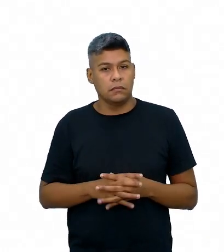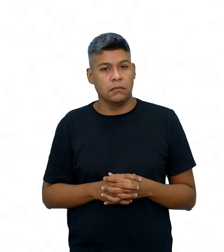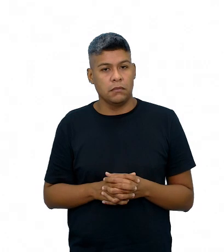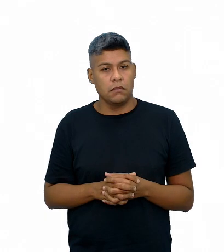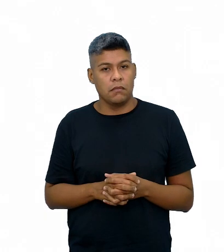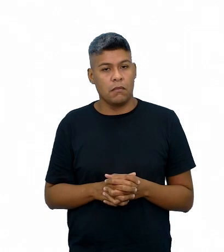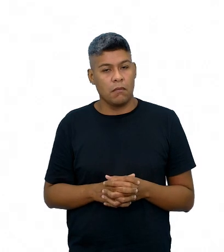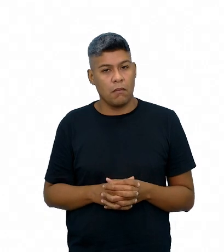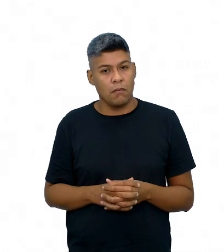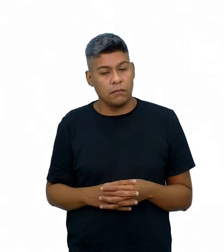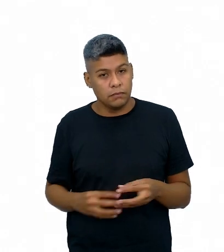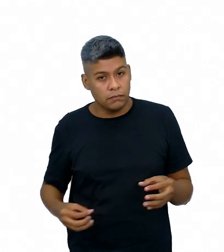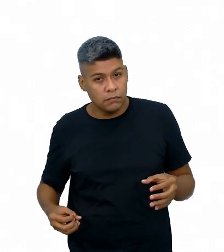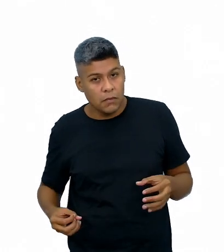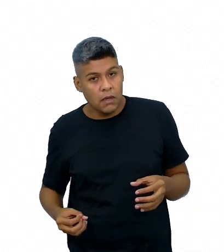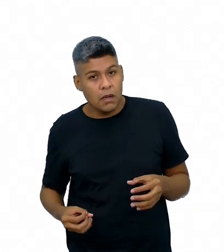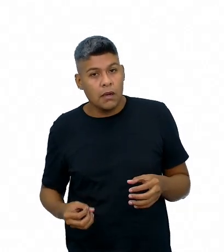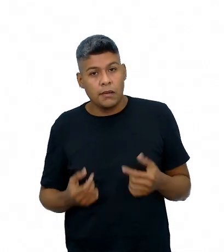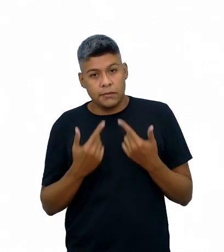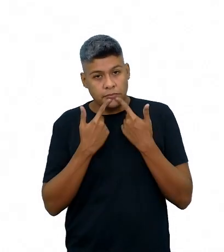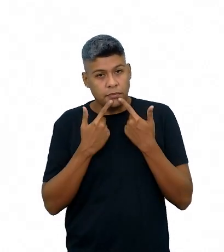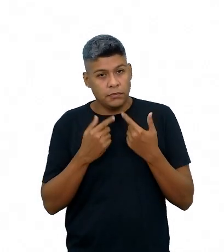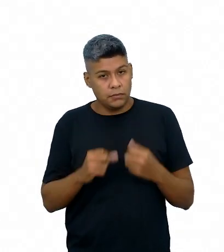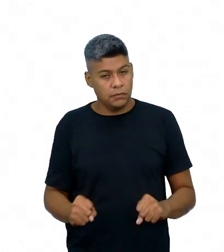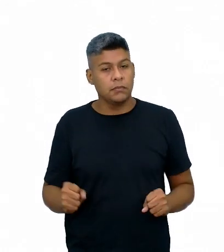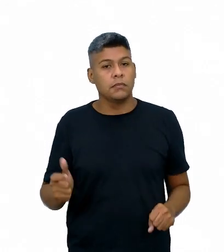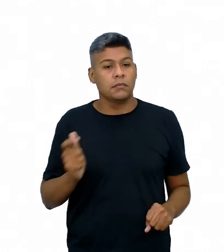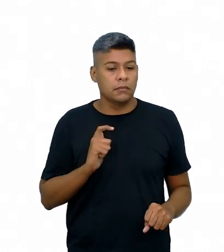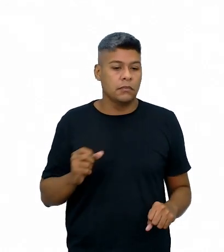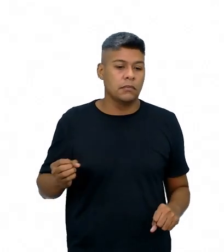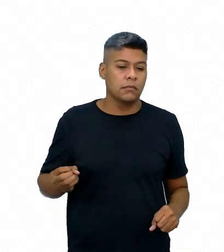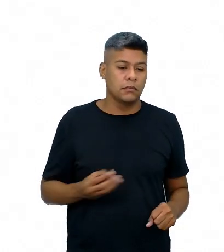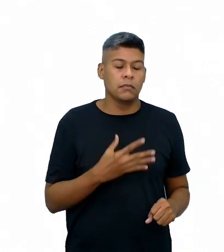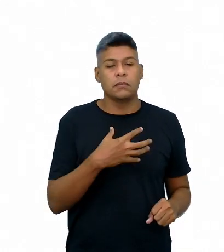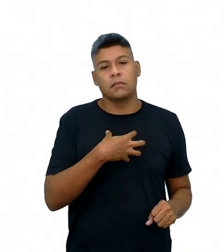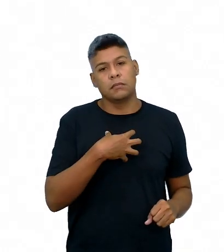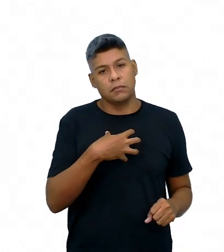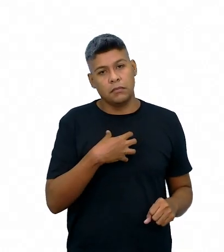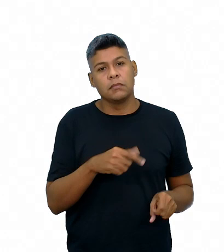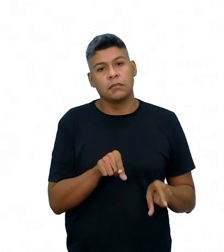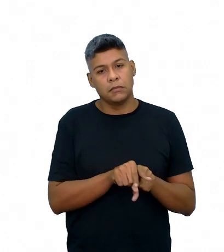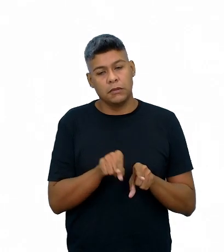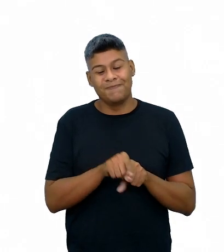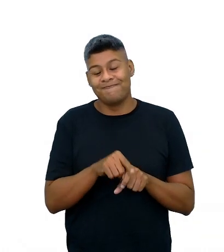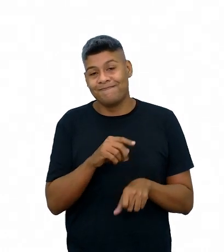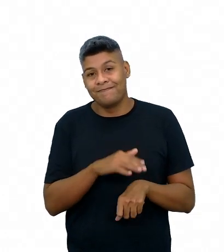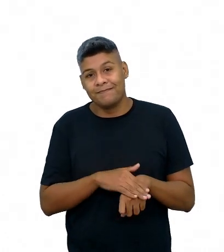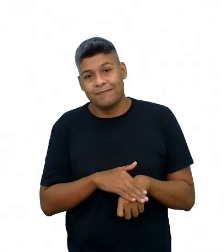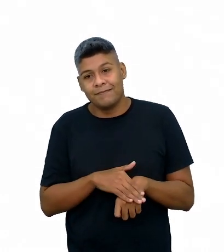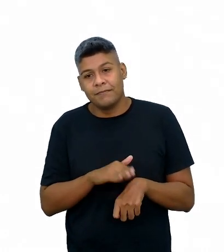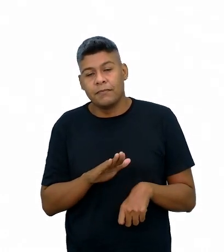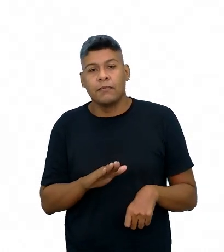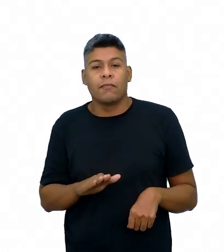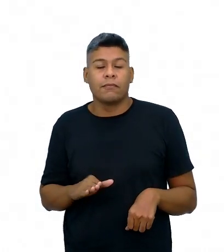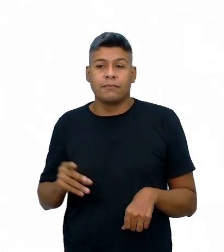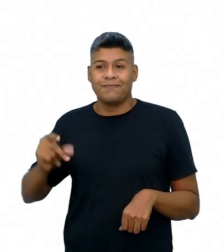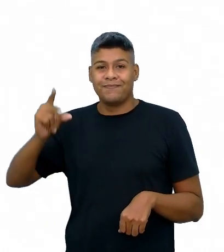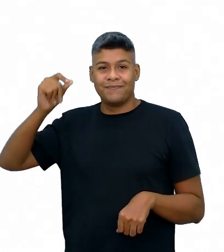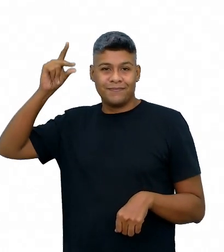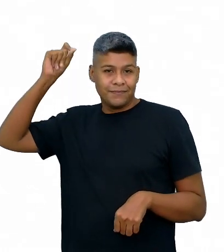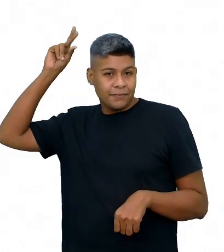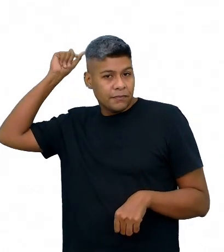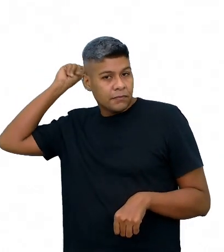as construções linguísticas adquirem nesses novos contextos e nos contextos mais